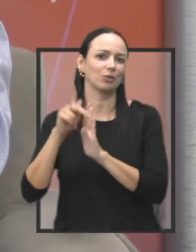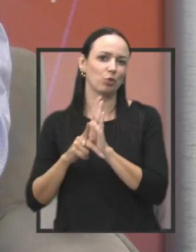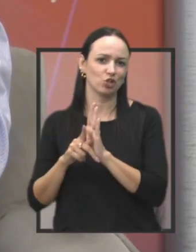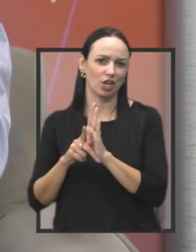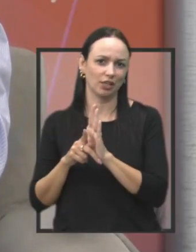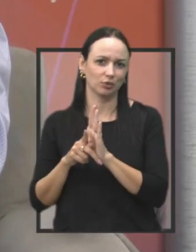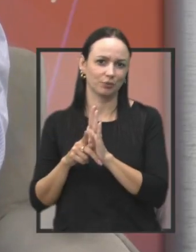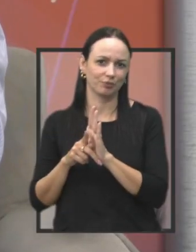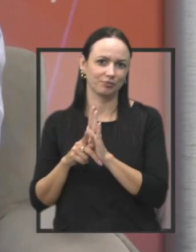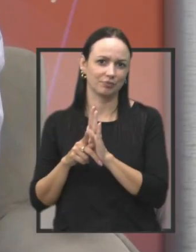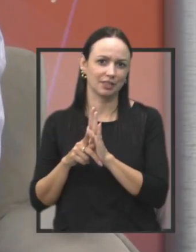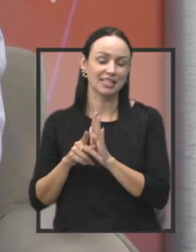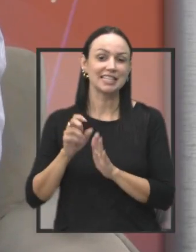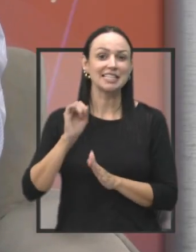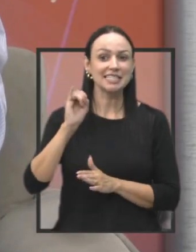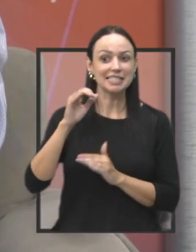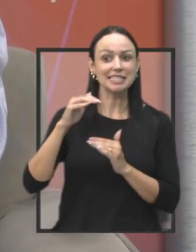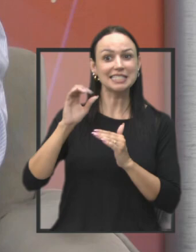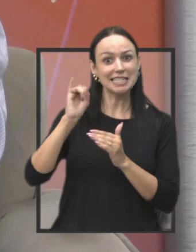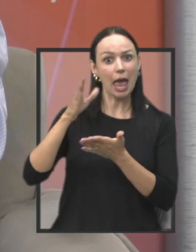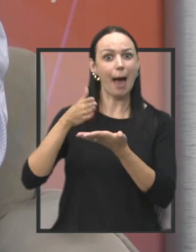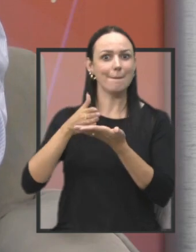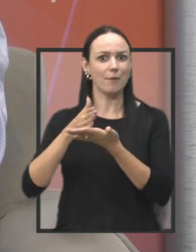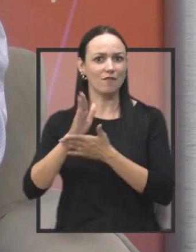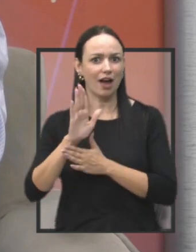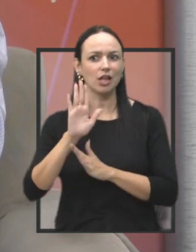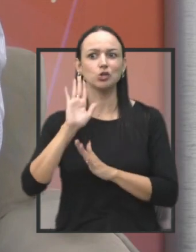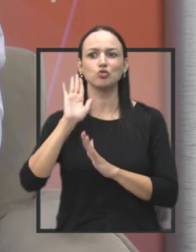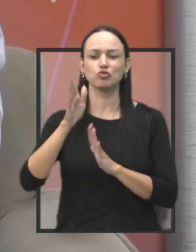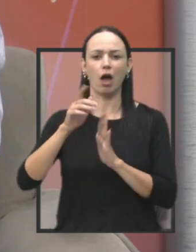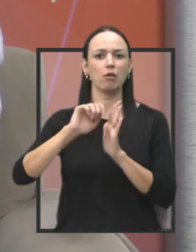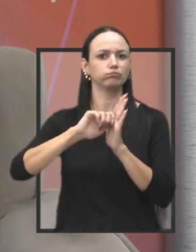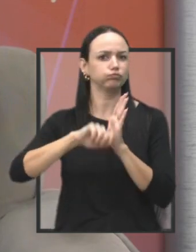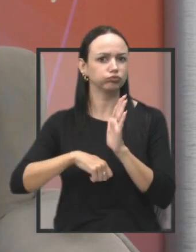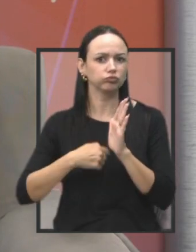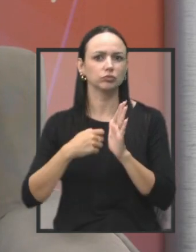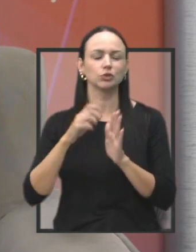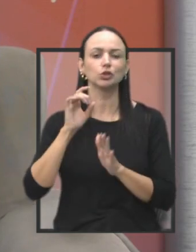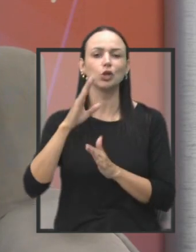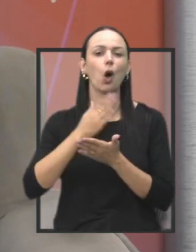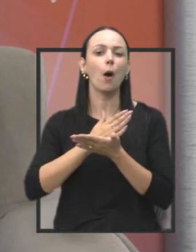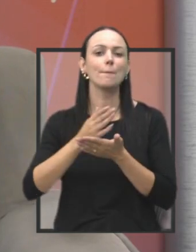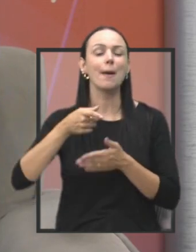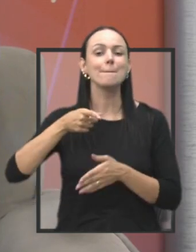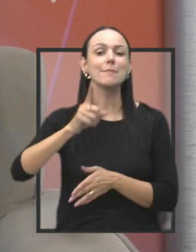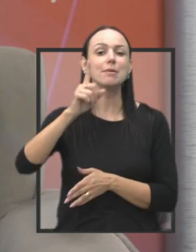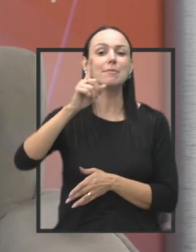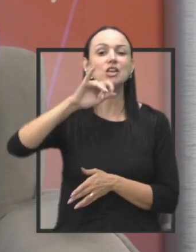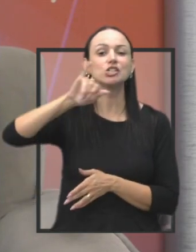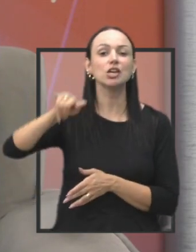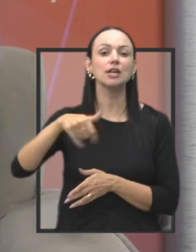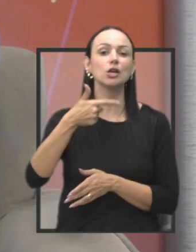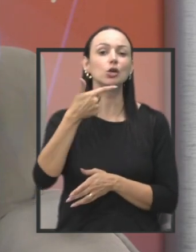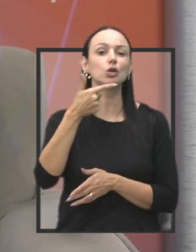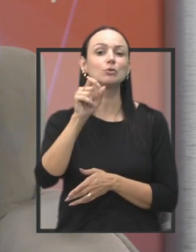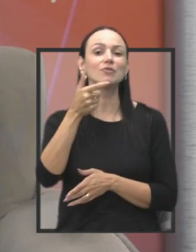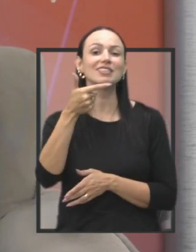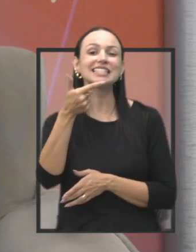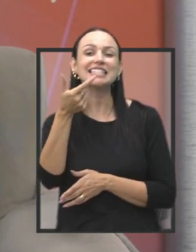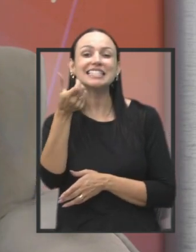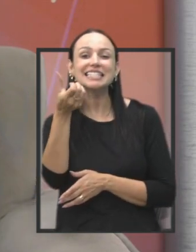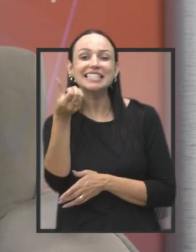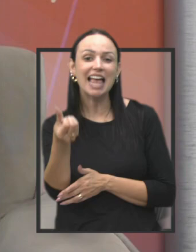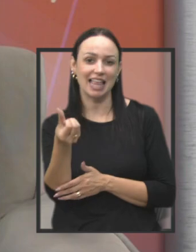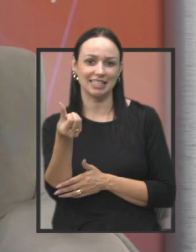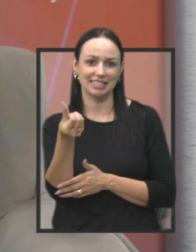passar e entrar em vigência, só terá a sua validade a partir de 1º de janeiro de 2026.